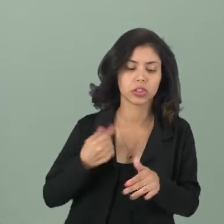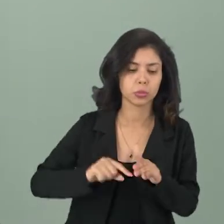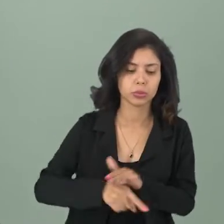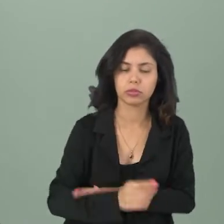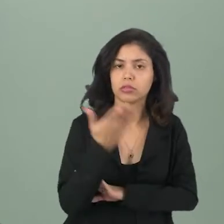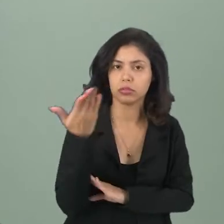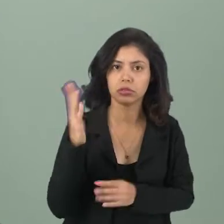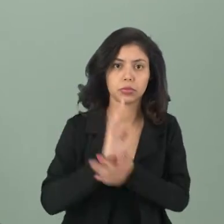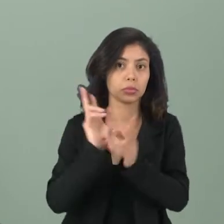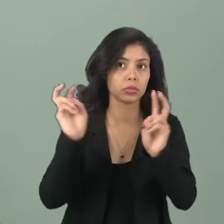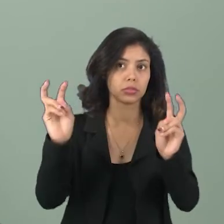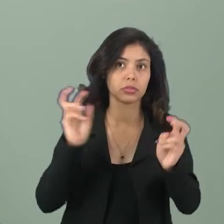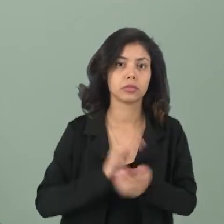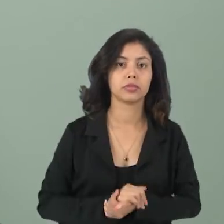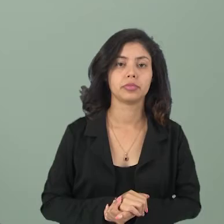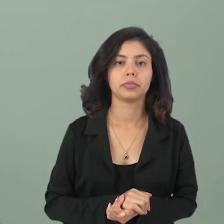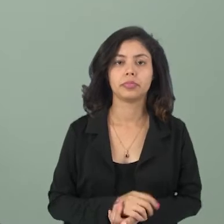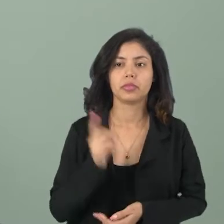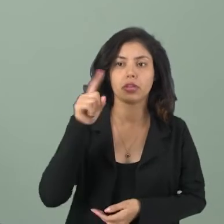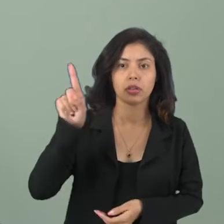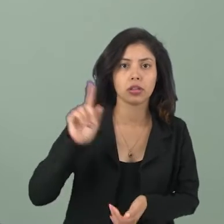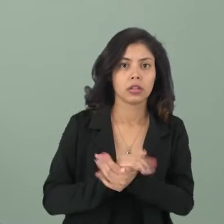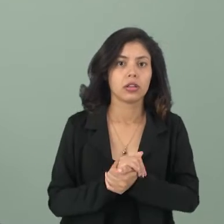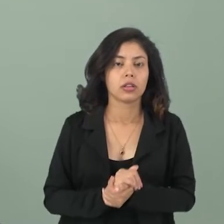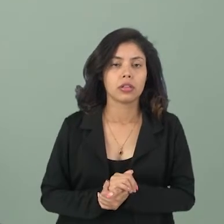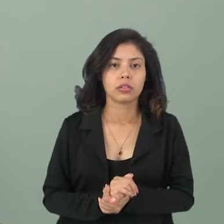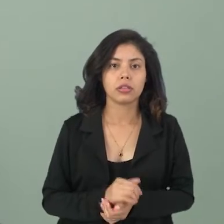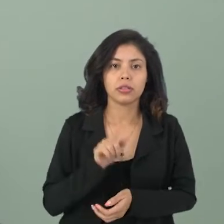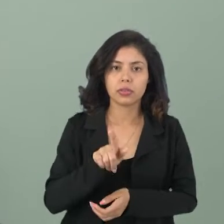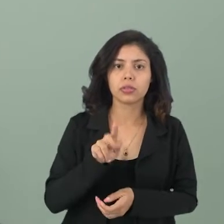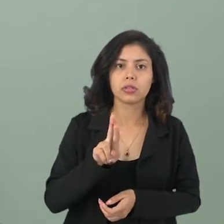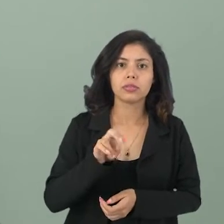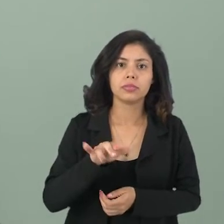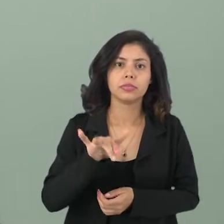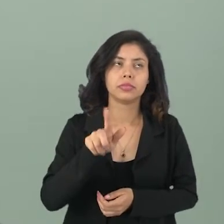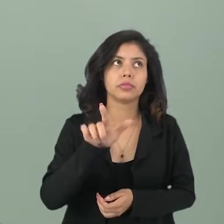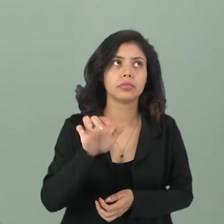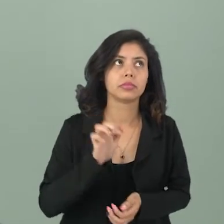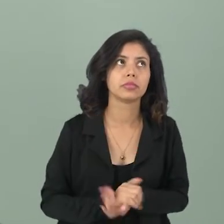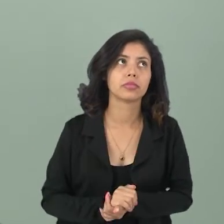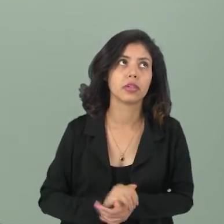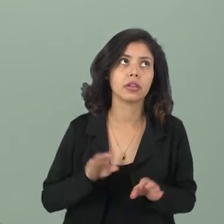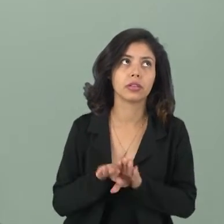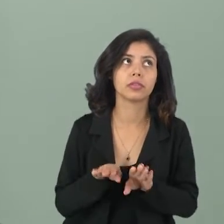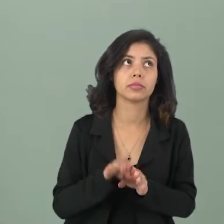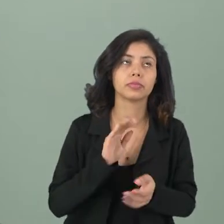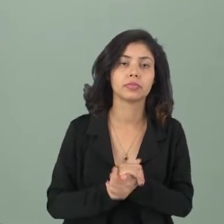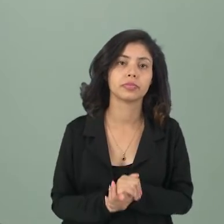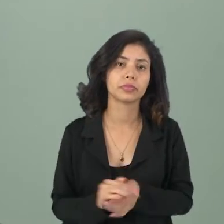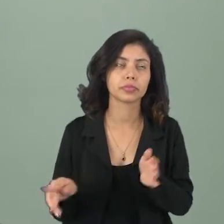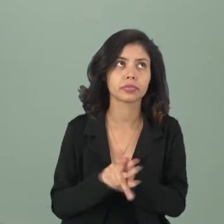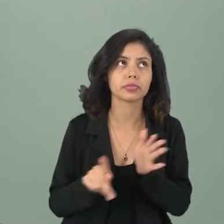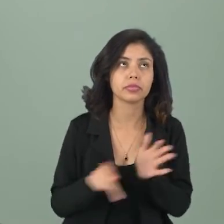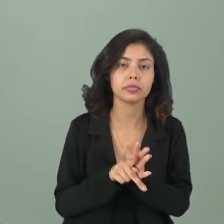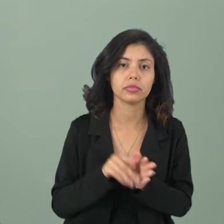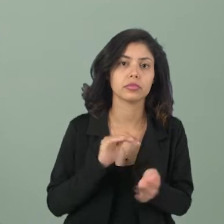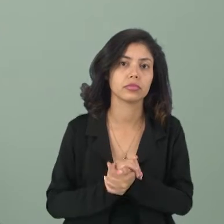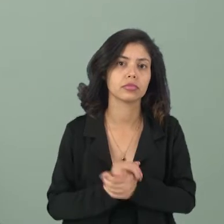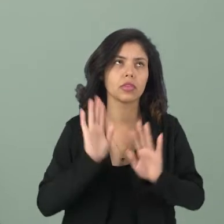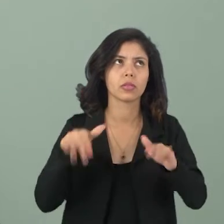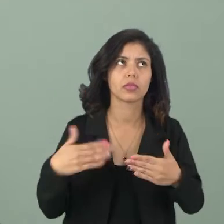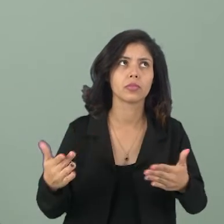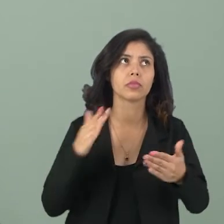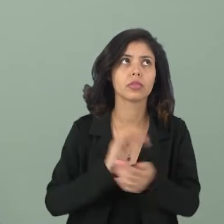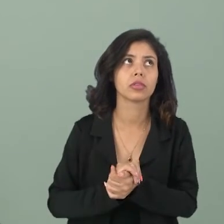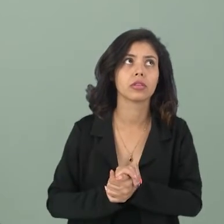eu quero me aprofundar no tema né então eu vou lá no Google pesquiso mais sobre aquele assunto também aprofundar para mim saber tem propriedade né